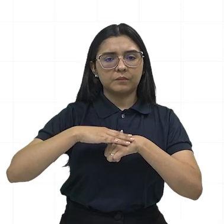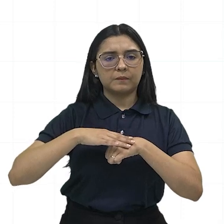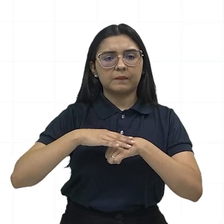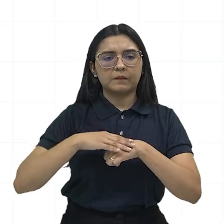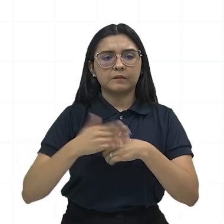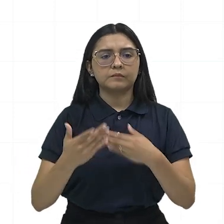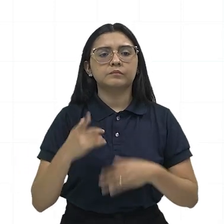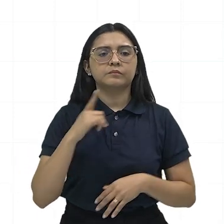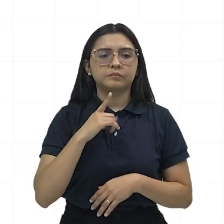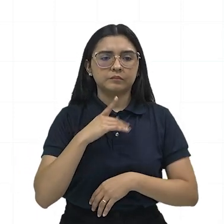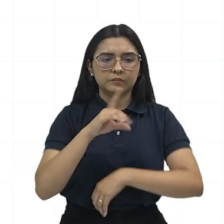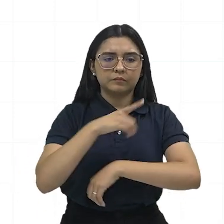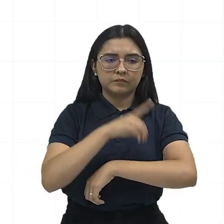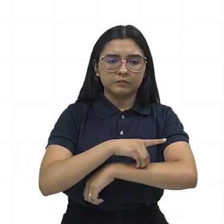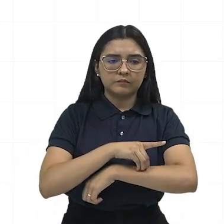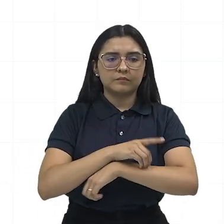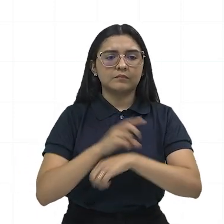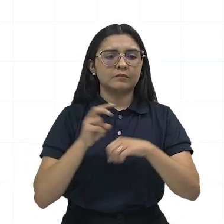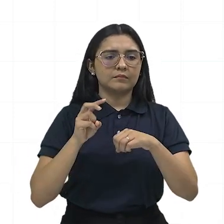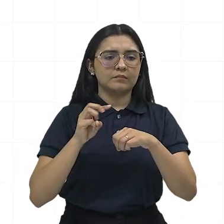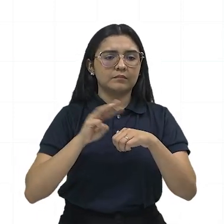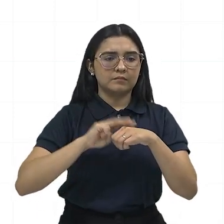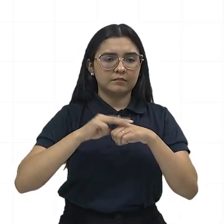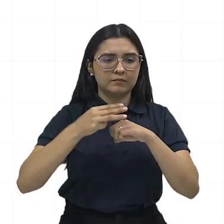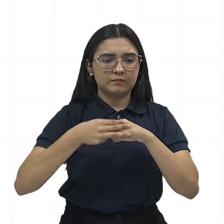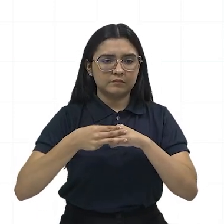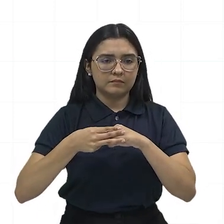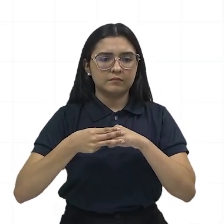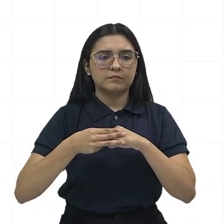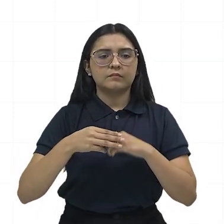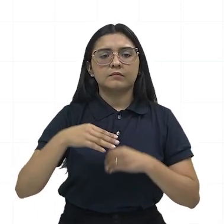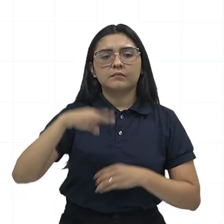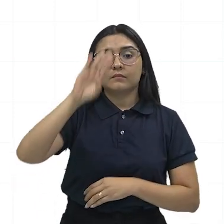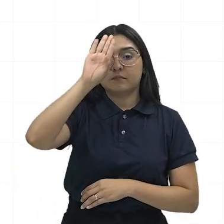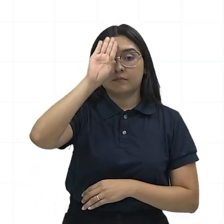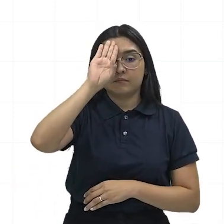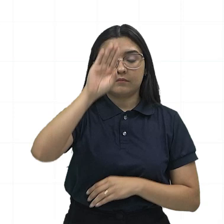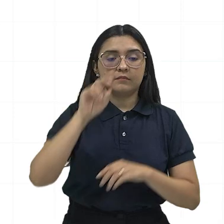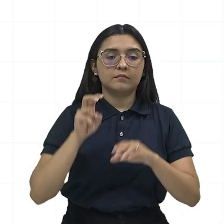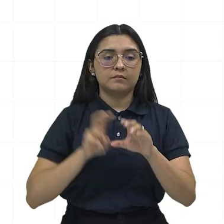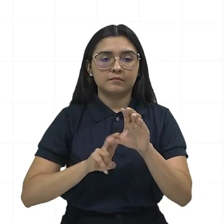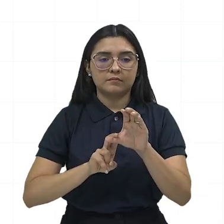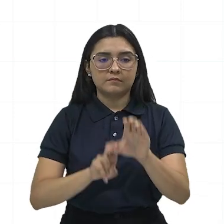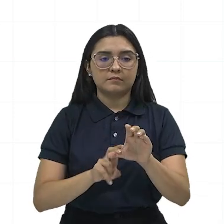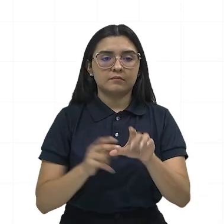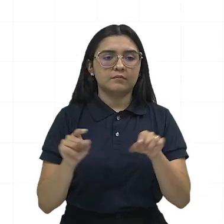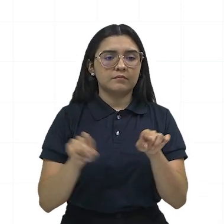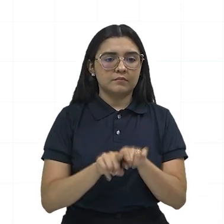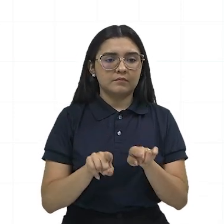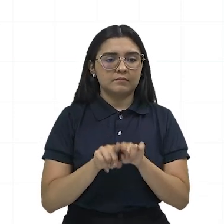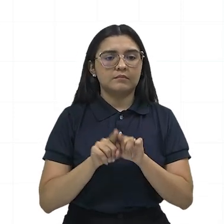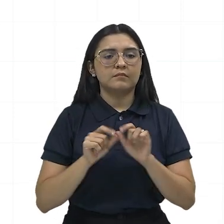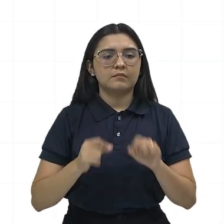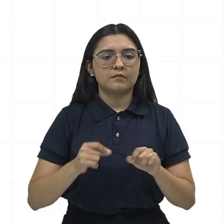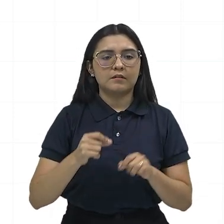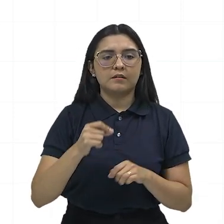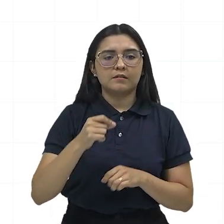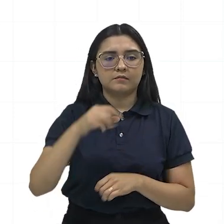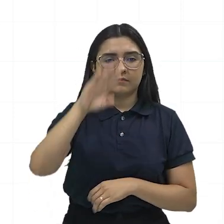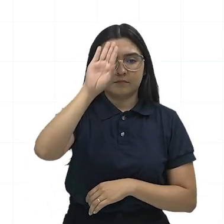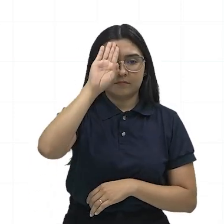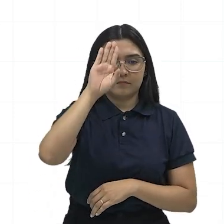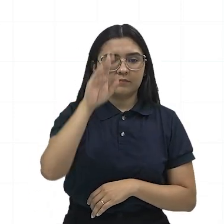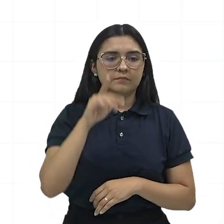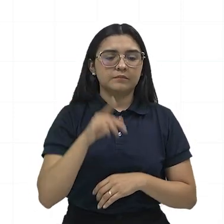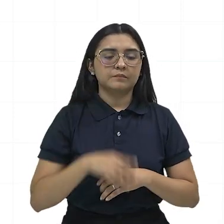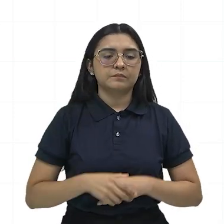a dengue, a zika, a febre chikungunya e também a febre amarela,